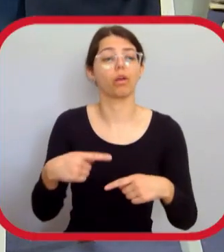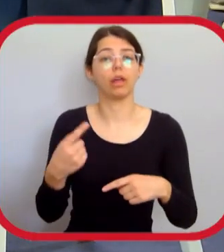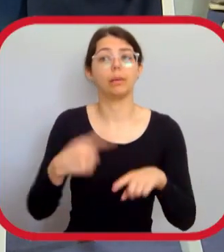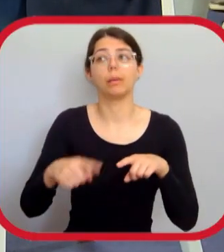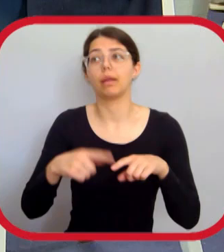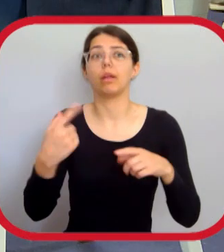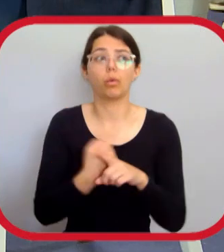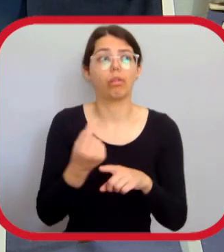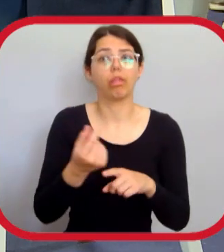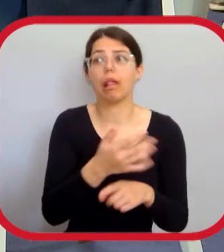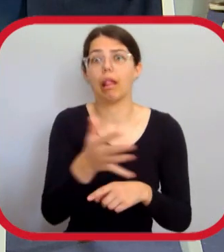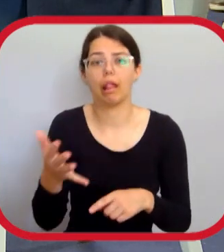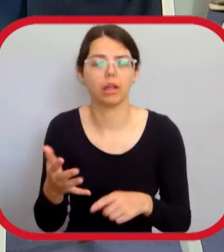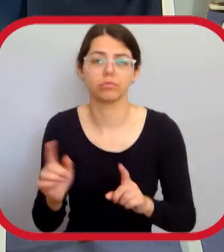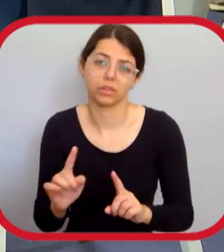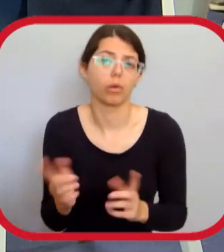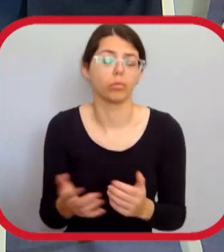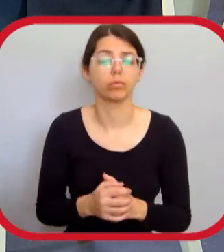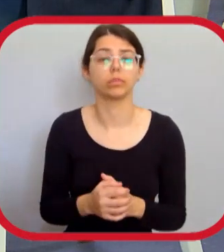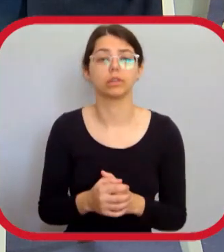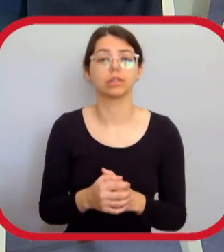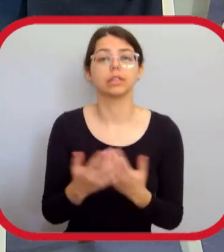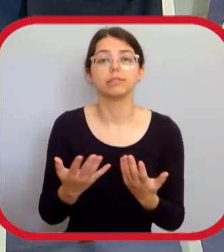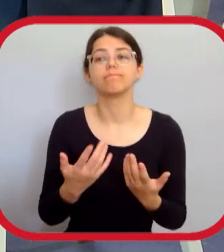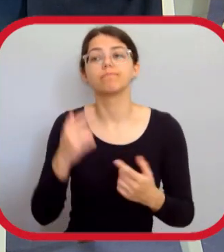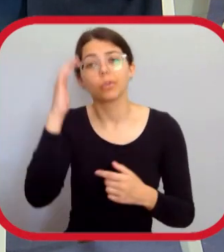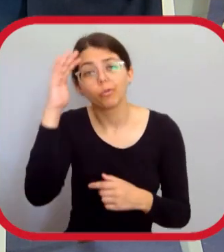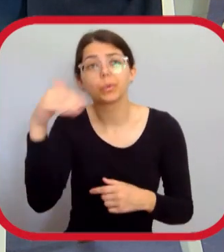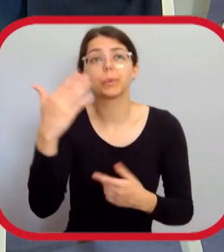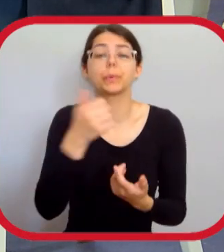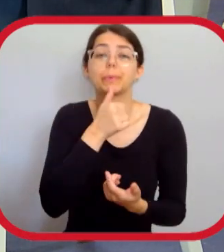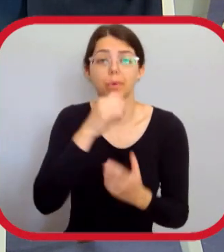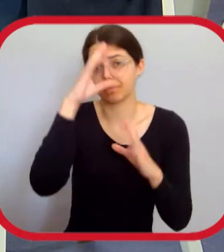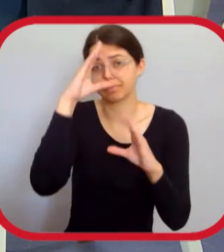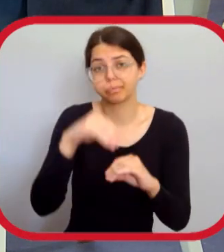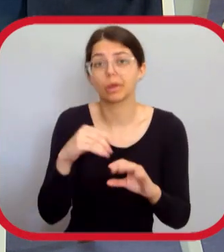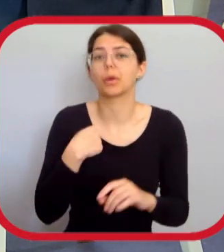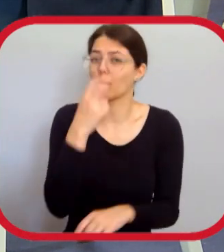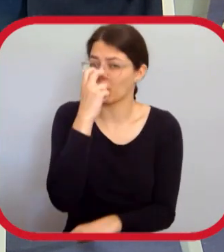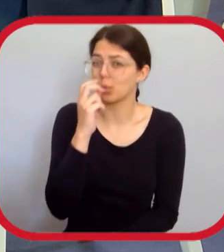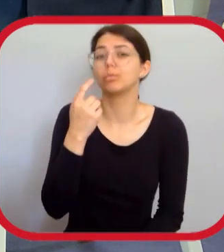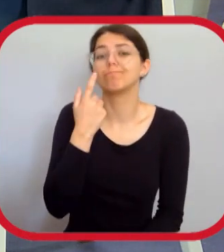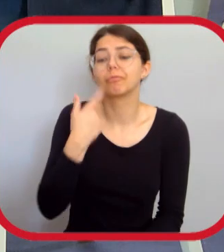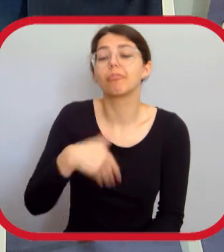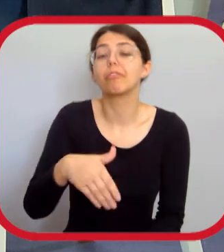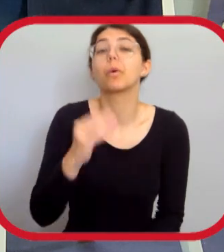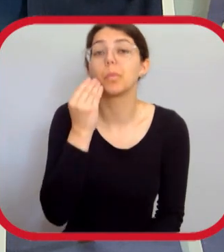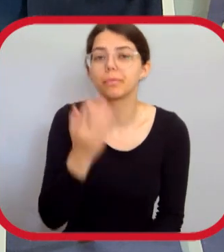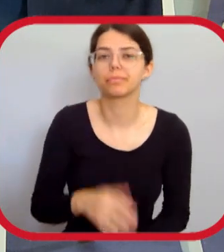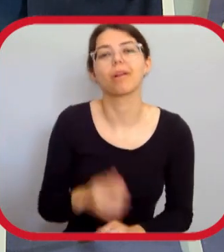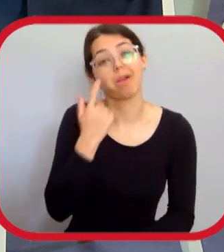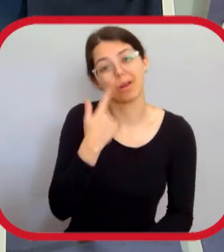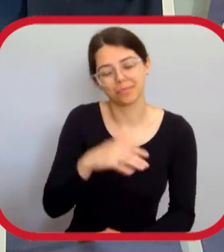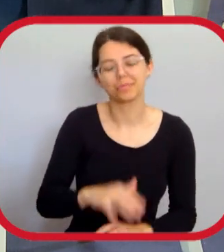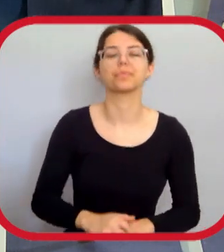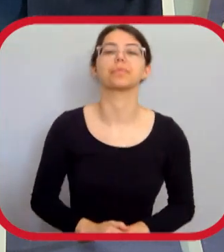a tentar encontrar propinas mais altas. Obrigado. Portanto, há aqui não sabemos como é que vai acontecer, tenho muita curiosidade em saber como é que vai acontecer.